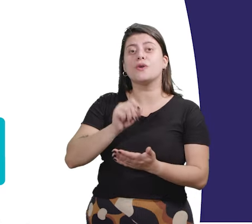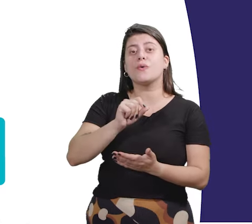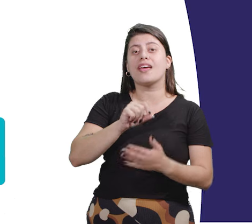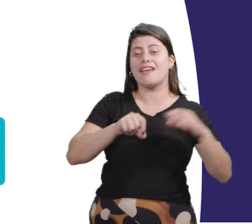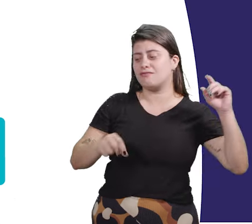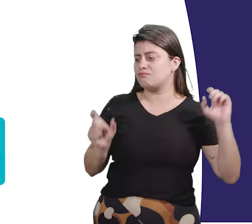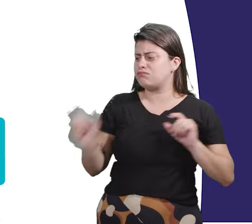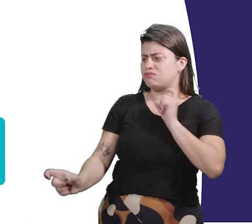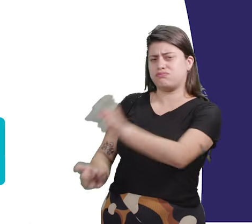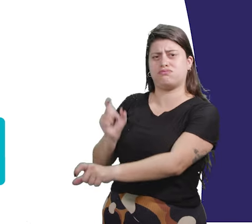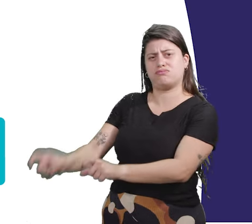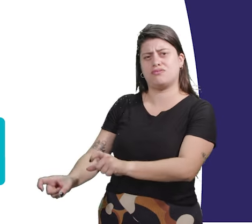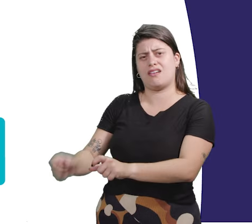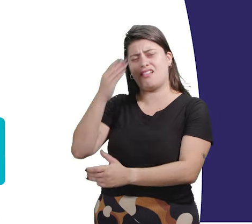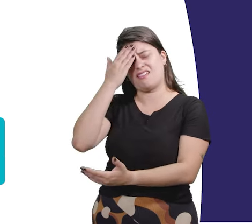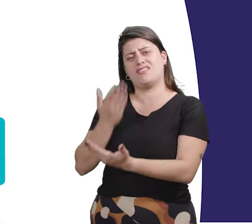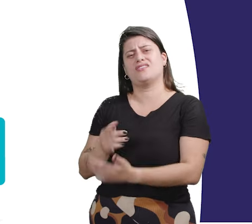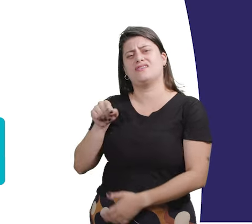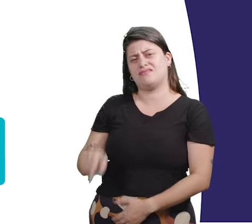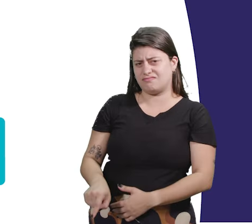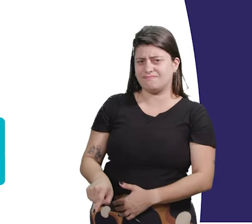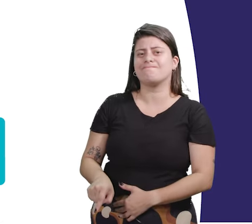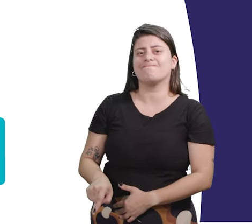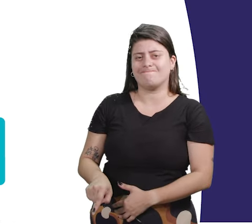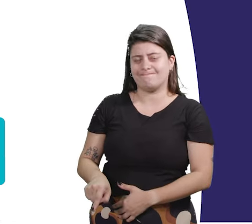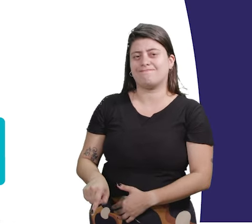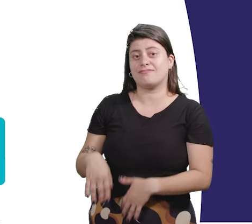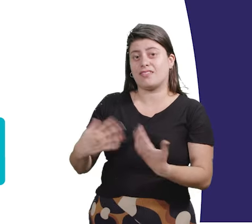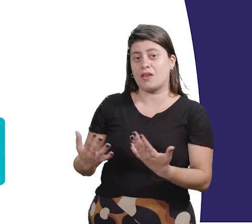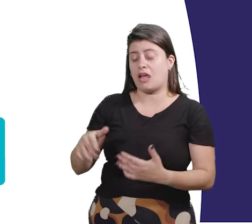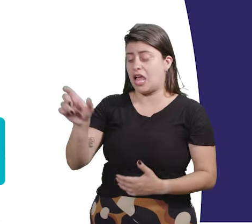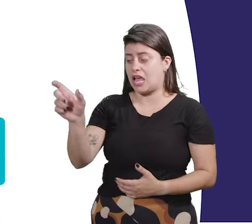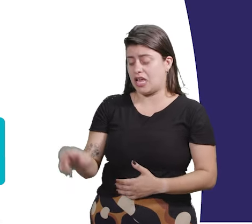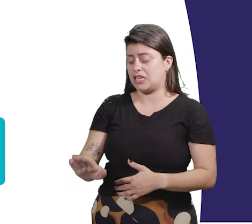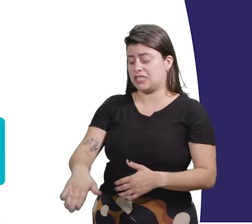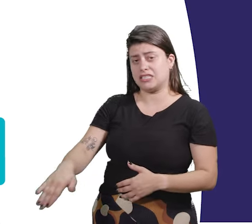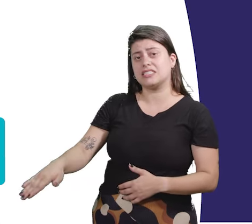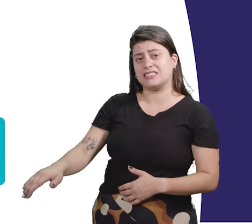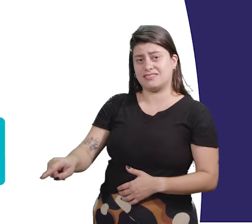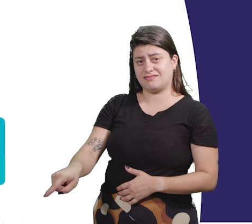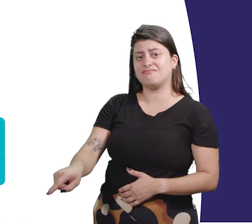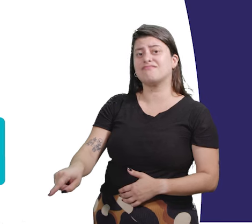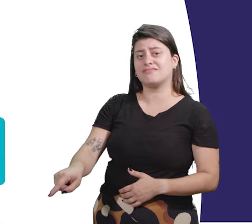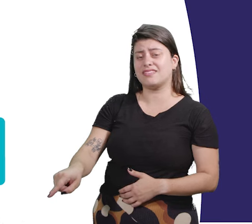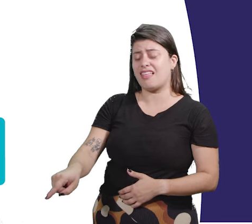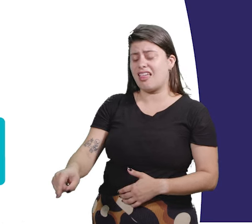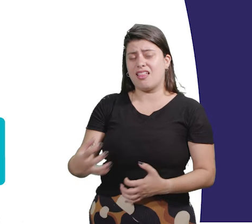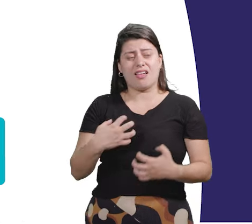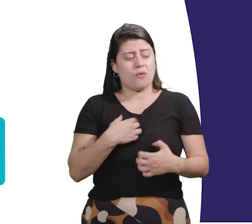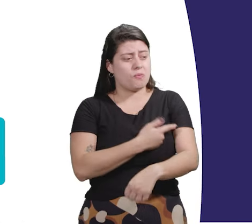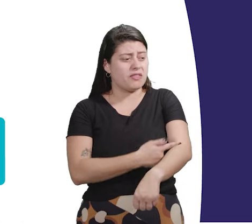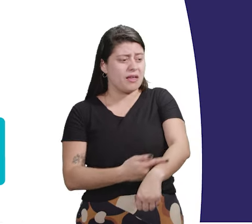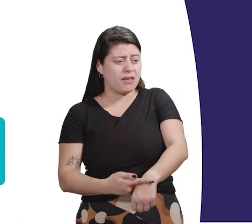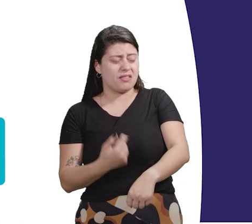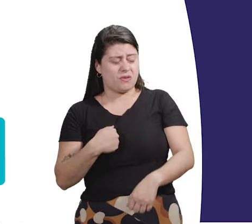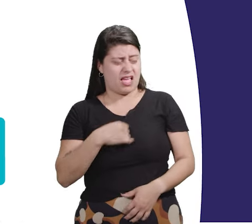falado. E a criança, ela tende a demonstrar em comportamento aquilo que estão dizendo que ela é.